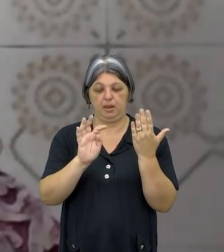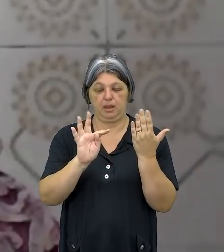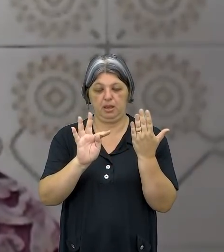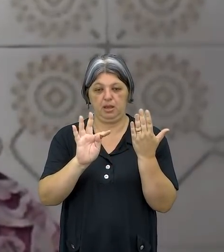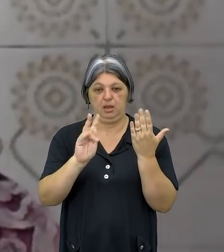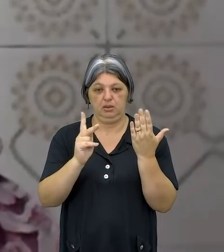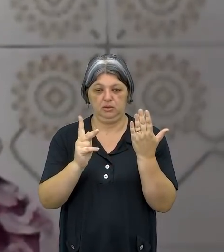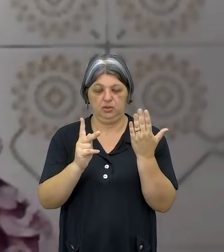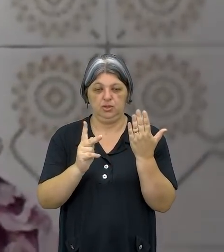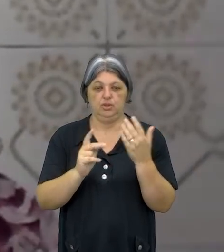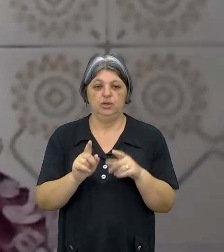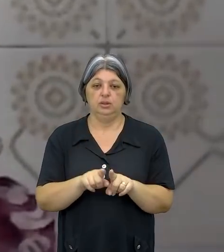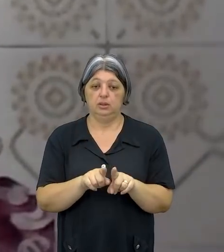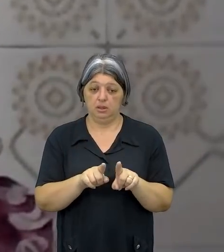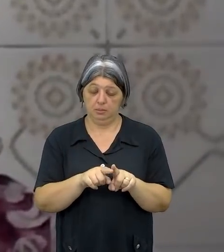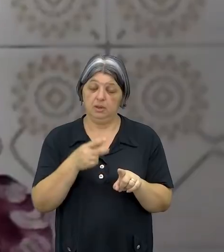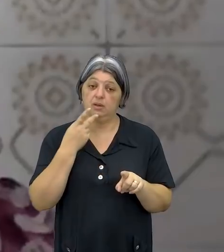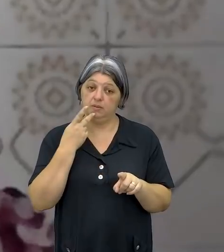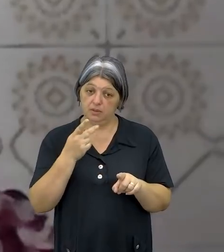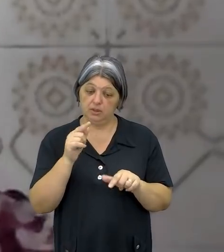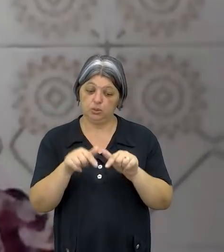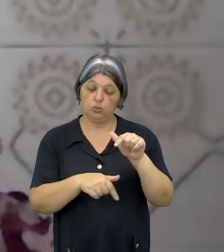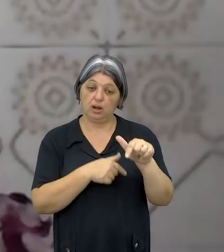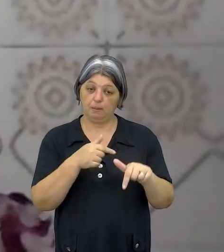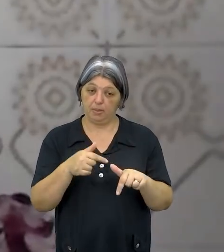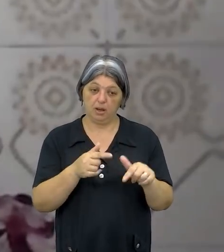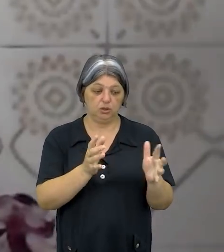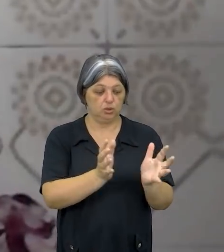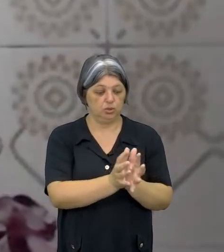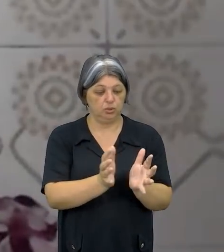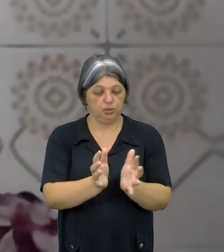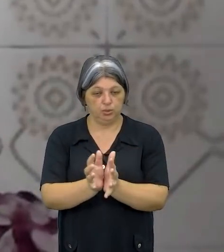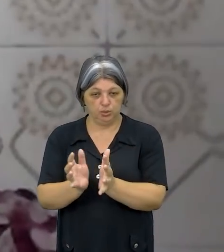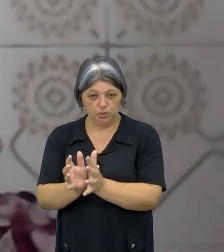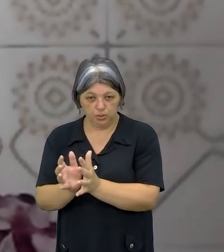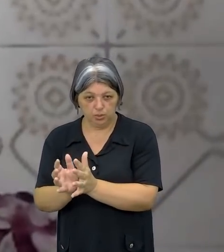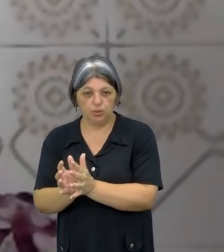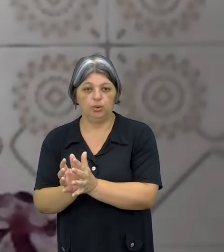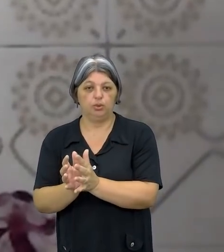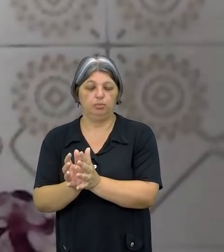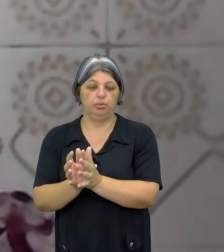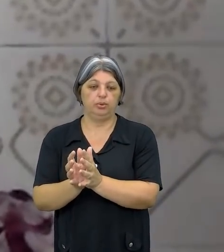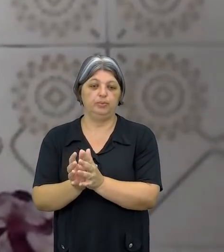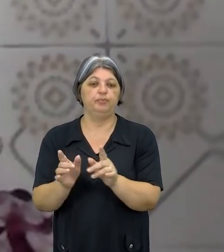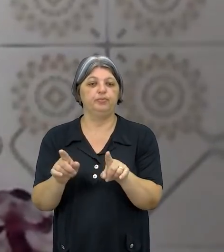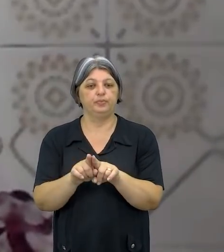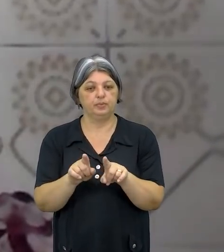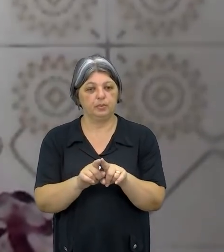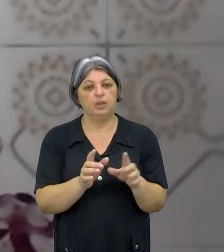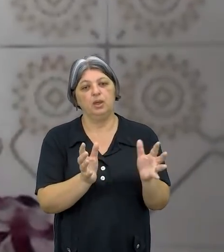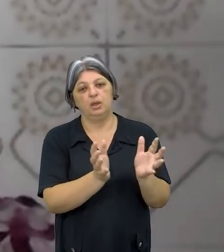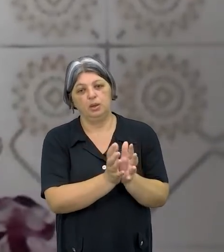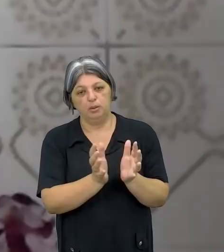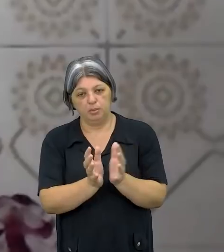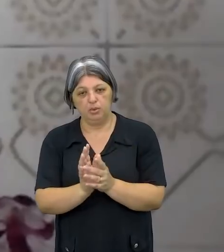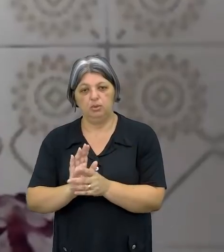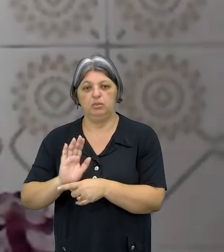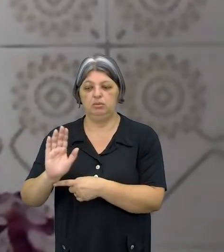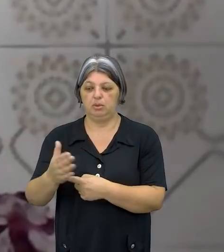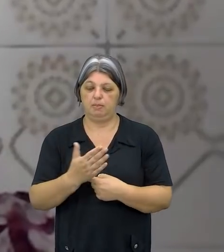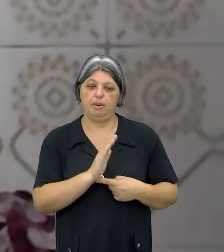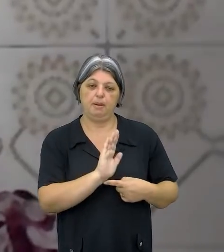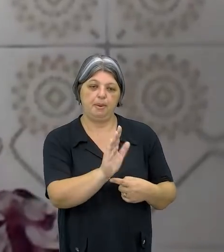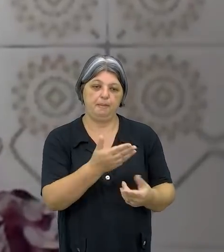que ela fala bastante nesse trabalho, nesses agrupamentos produtivos, que eu posso chamar também de grupos colaborativos,